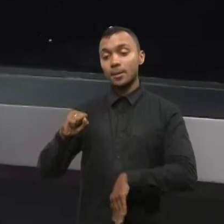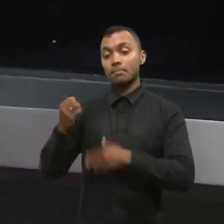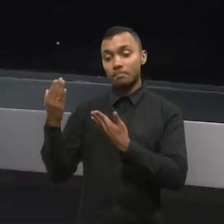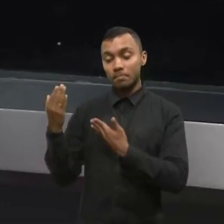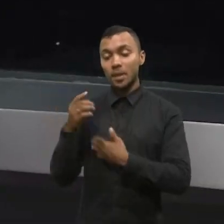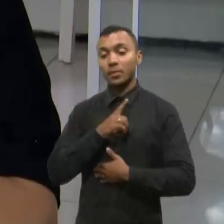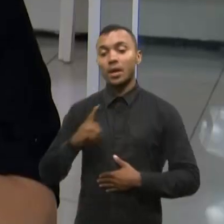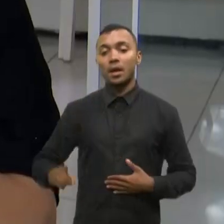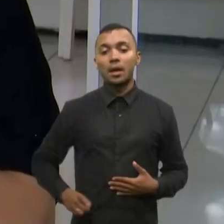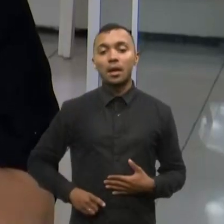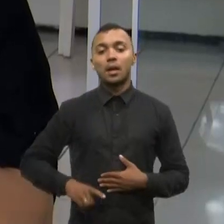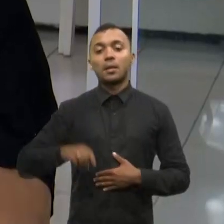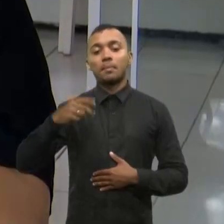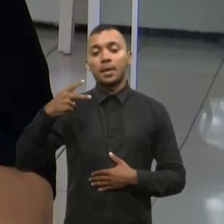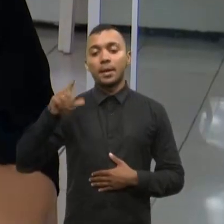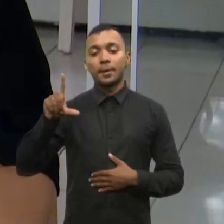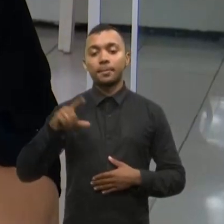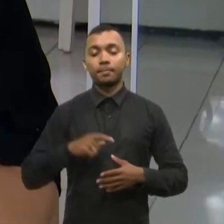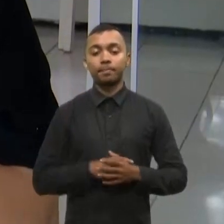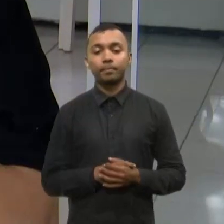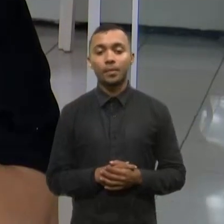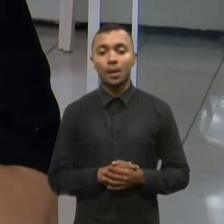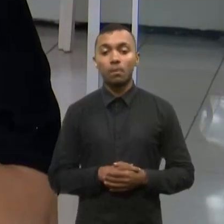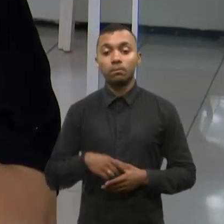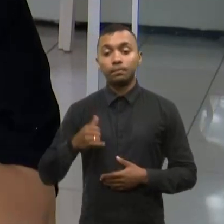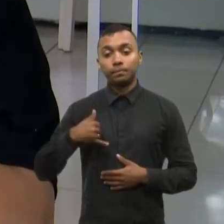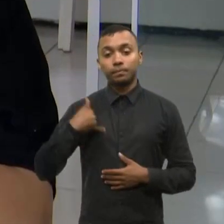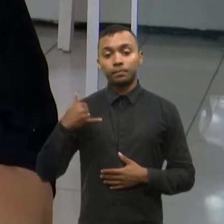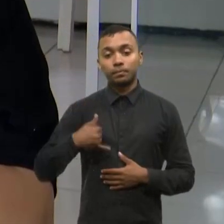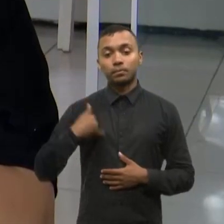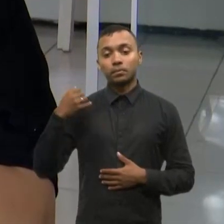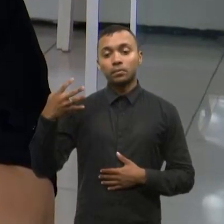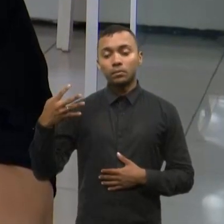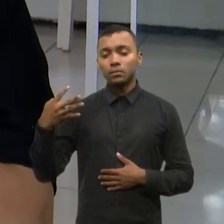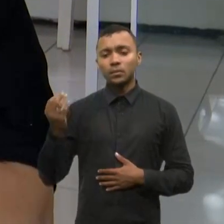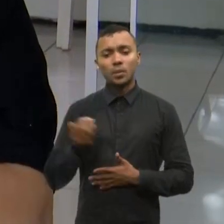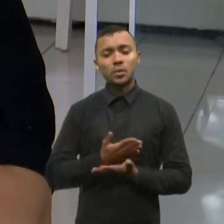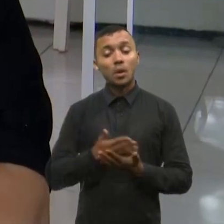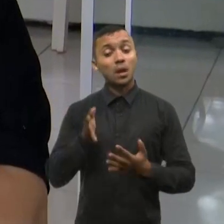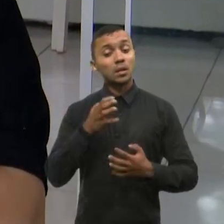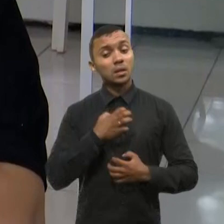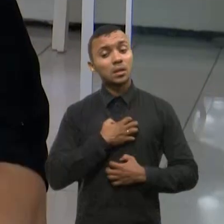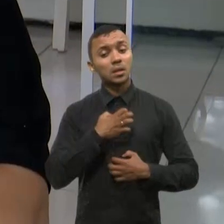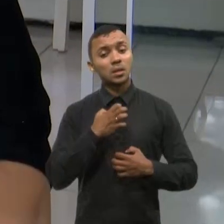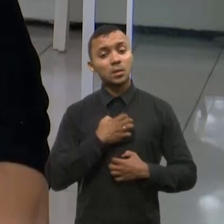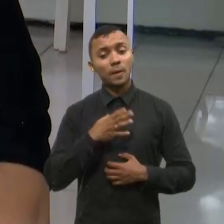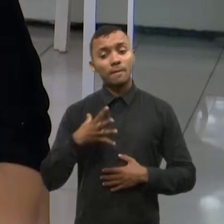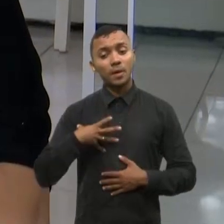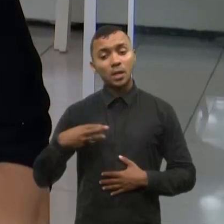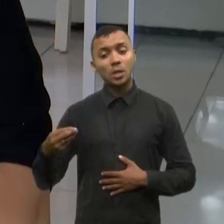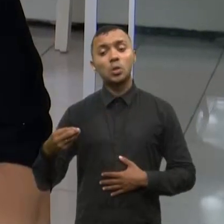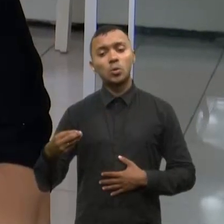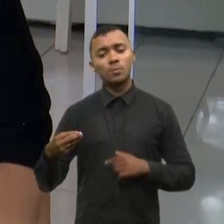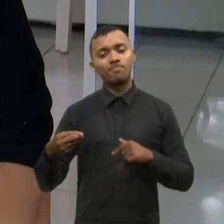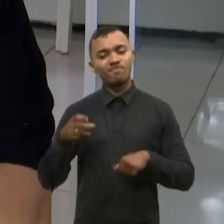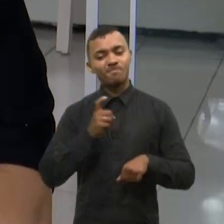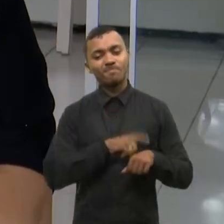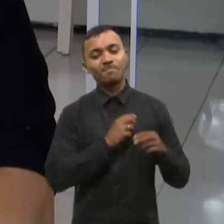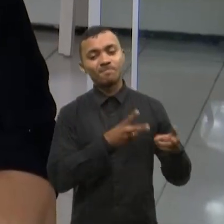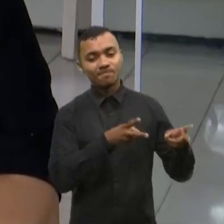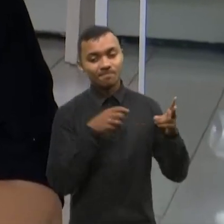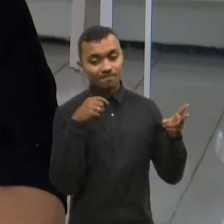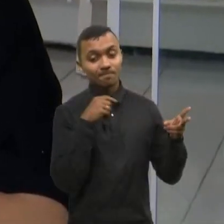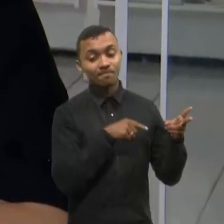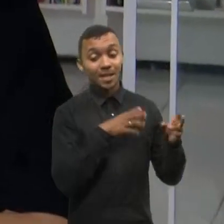PL. Com 4 anos de idade, vieram os primeiros sinais de que o segundo filho se identificava como